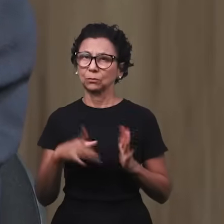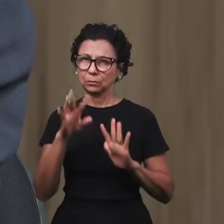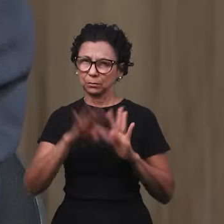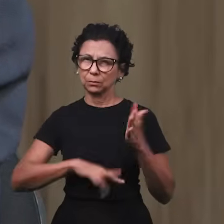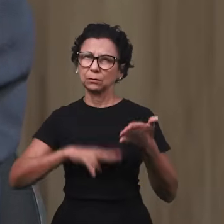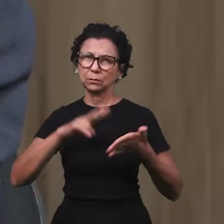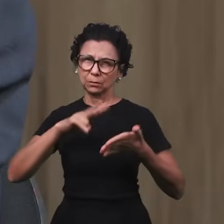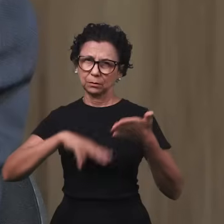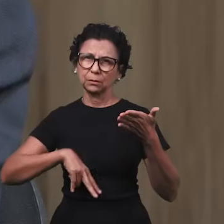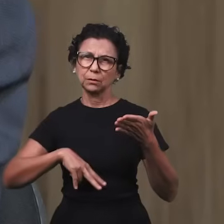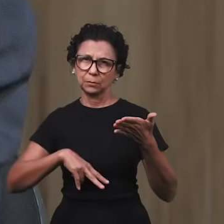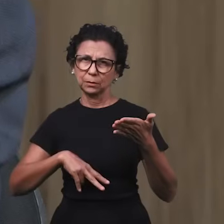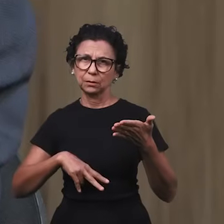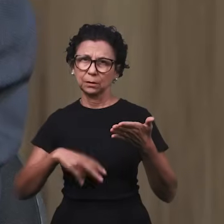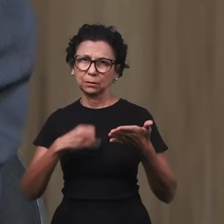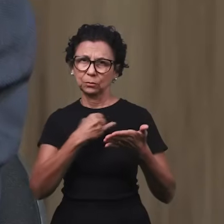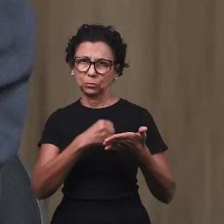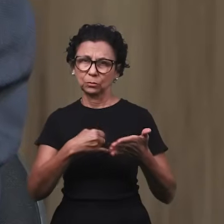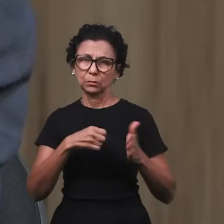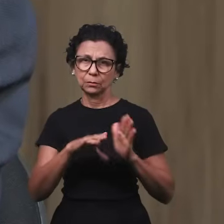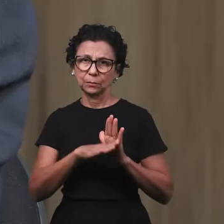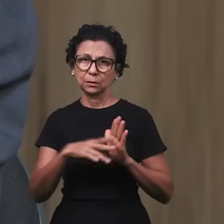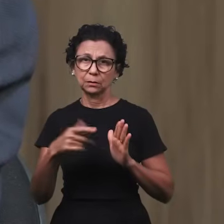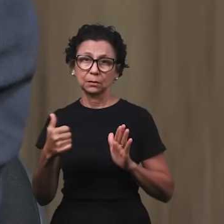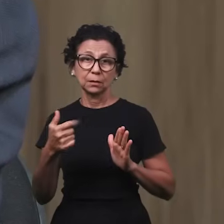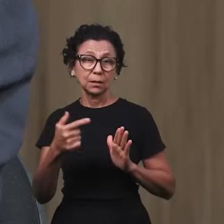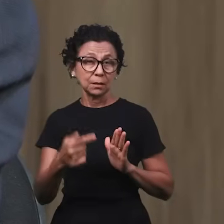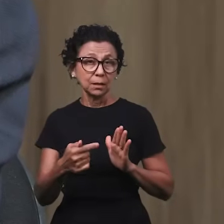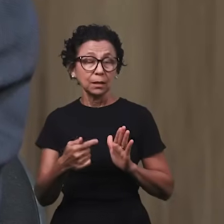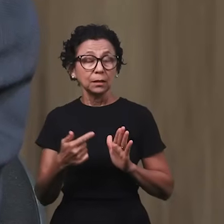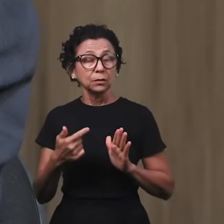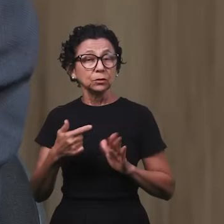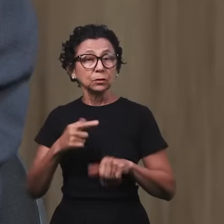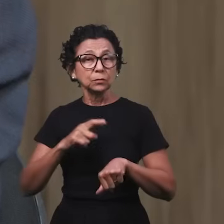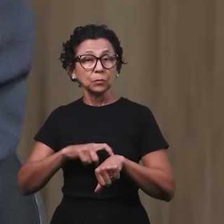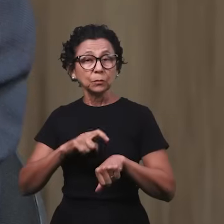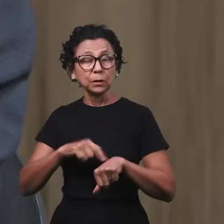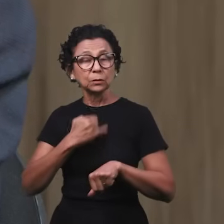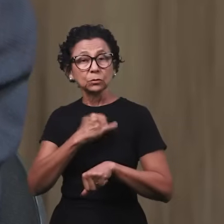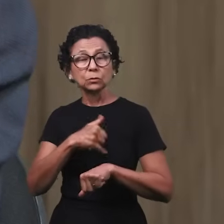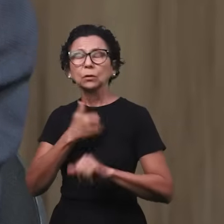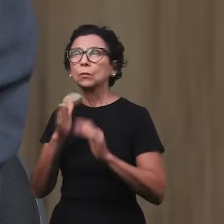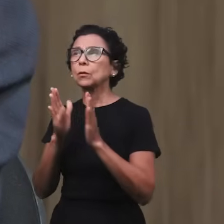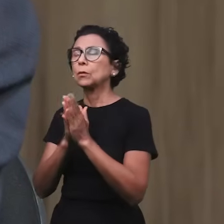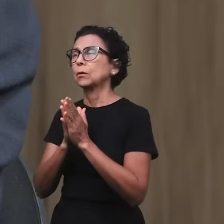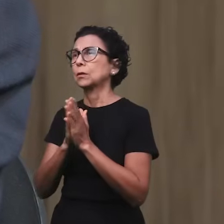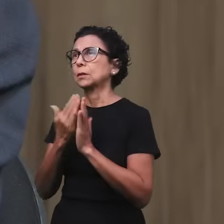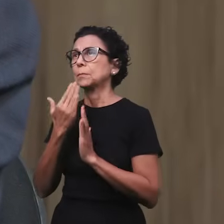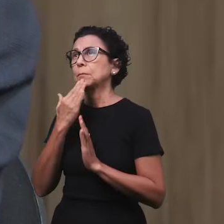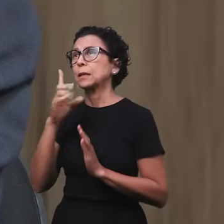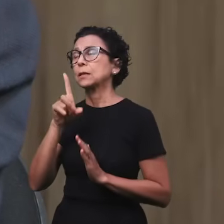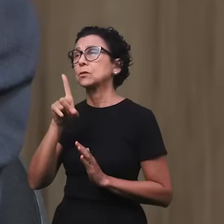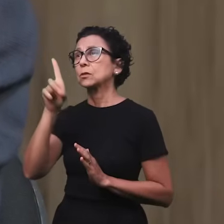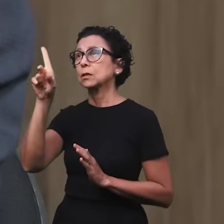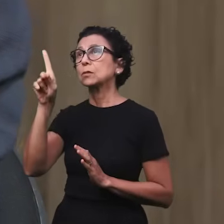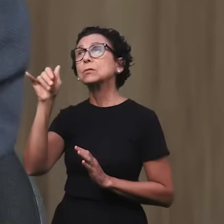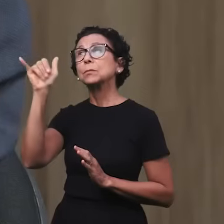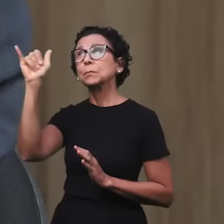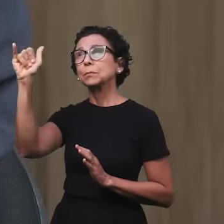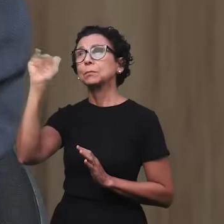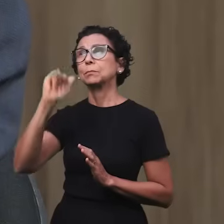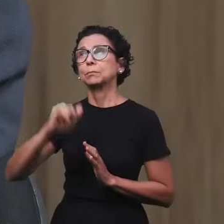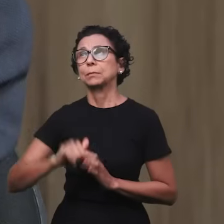da carta do Evangelho de João, no capítulo 17, quando ele faz essa oração ao Pai. Sim. Ele pede ao Pai que a